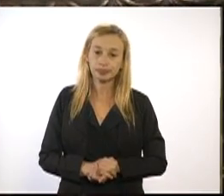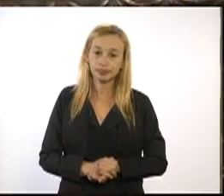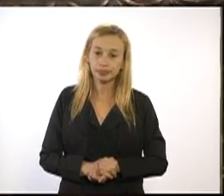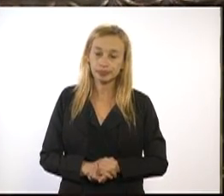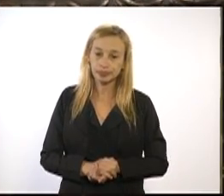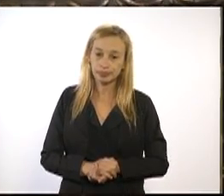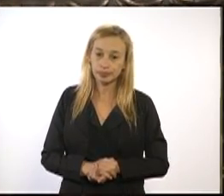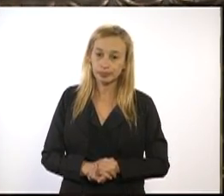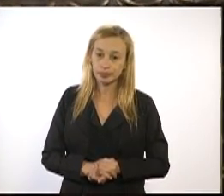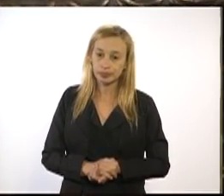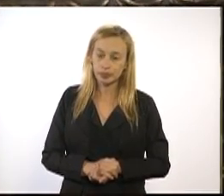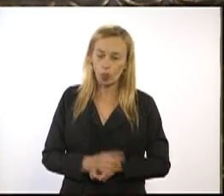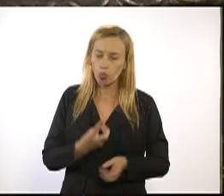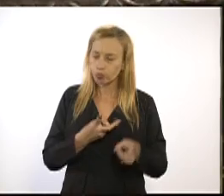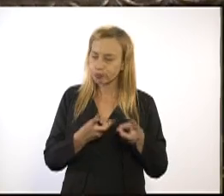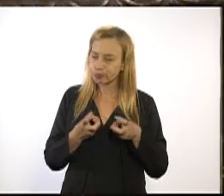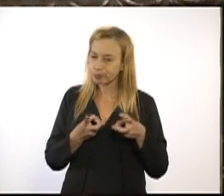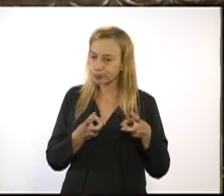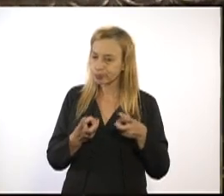E o que eu observei,